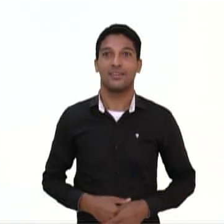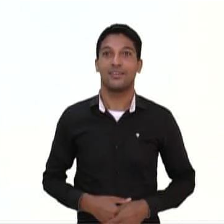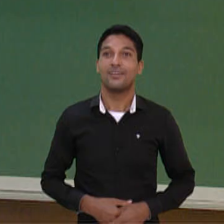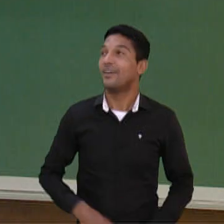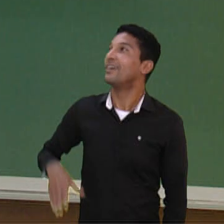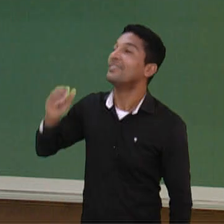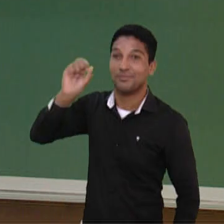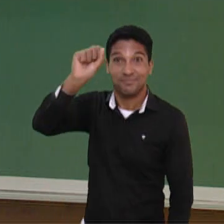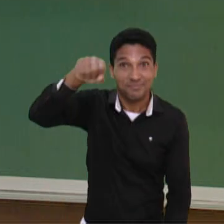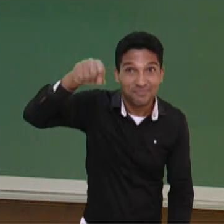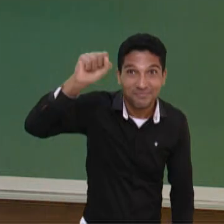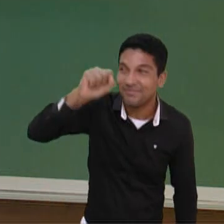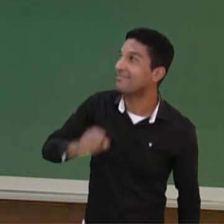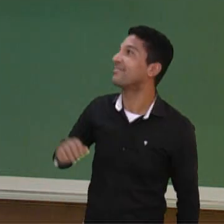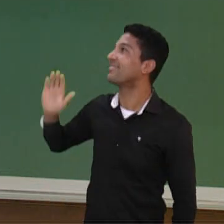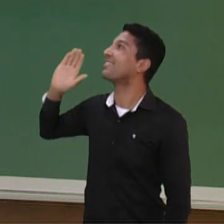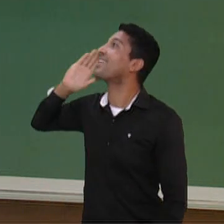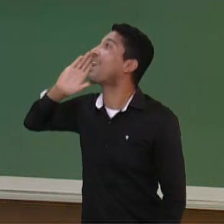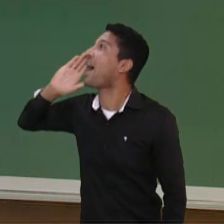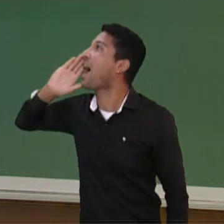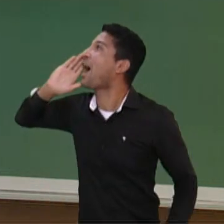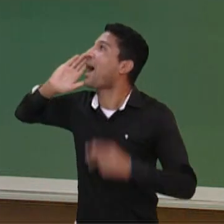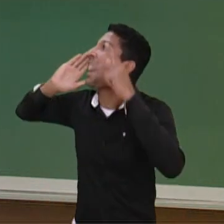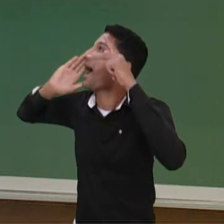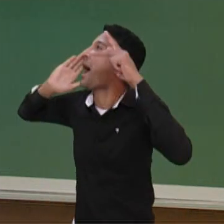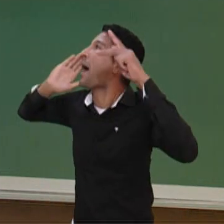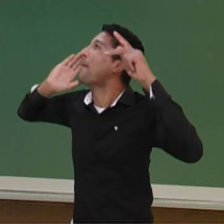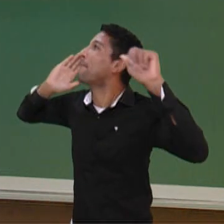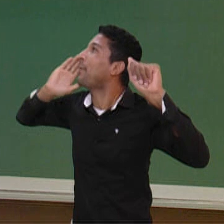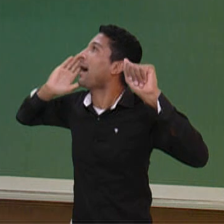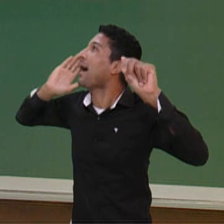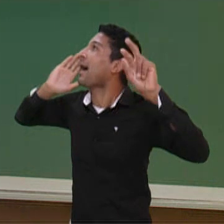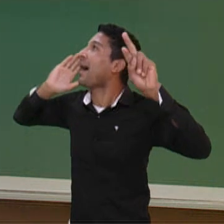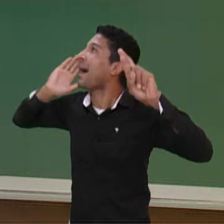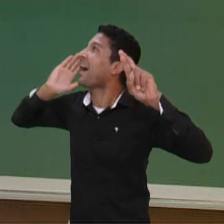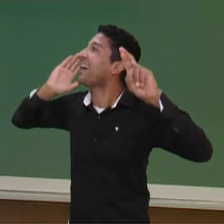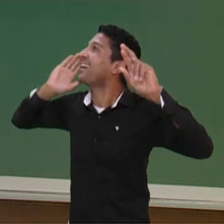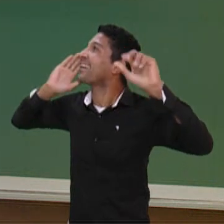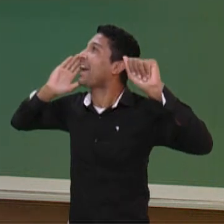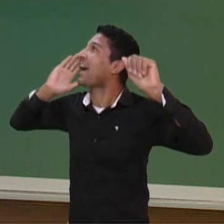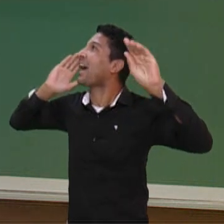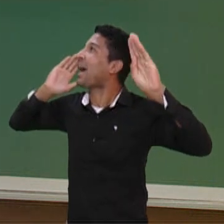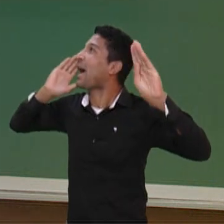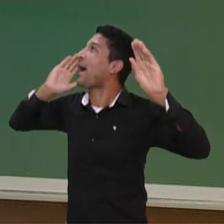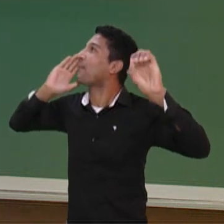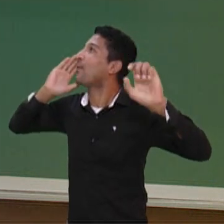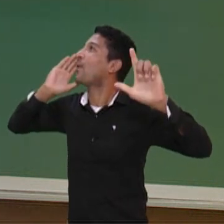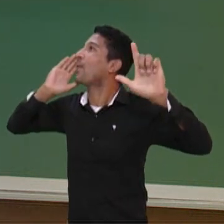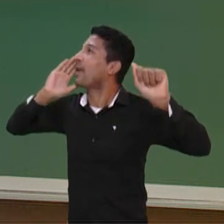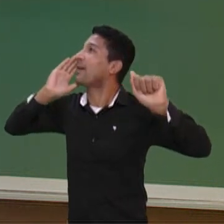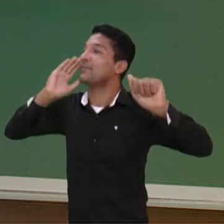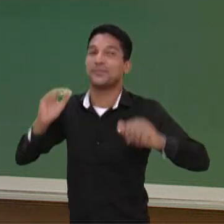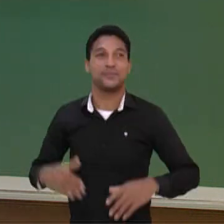Isaías, prestou atenção, Isaías? Então, olha lá, Isaías conhece. Lembra o nome?